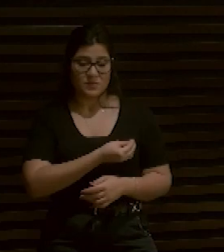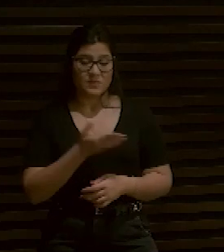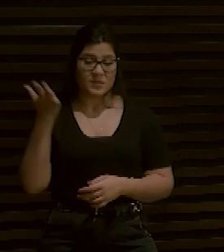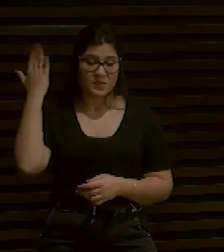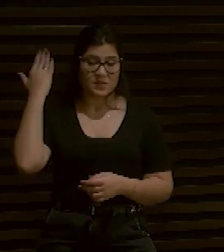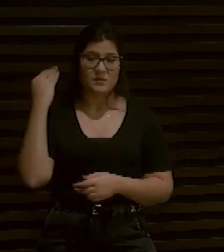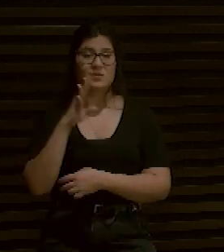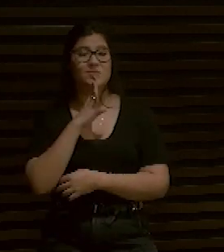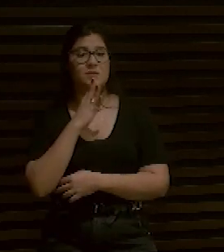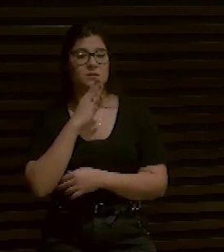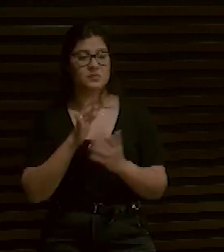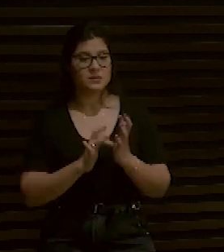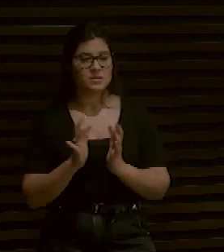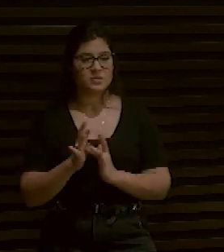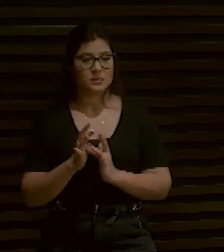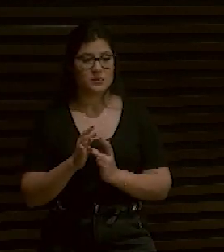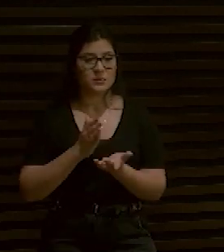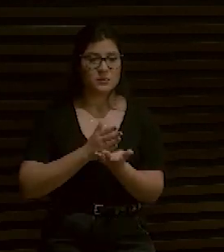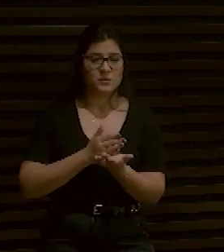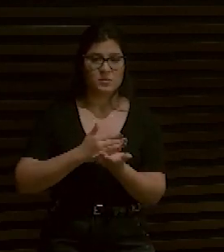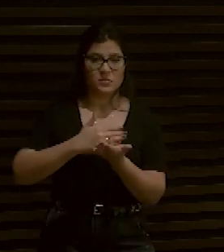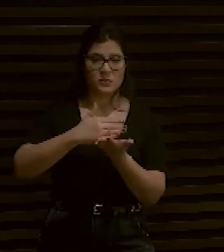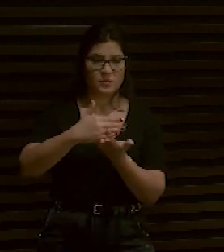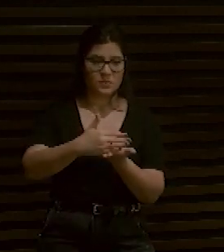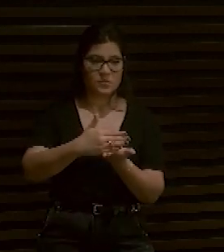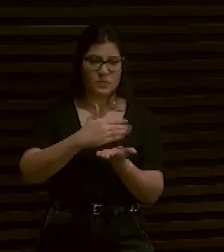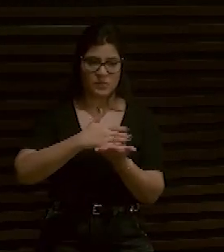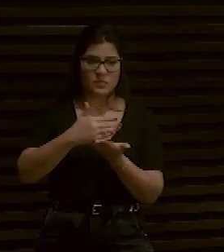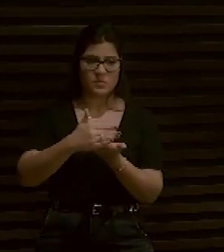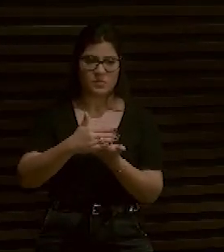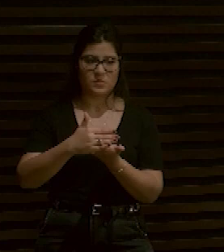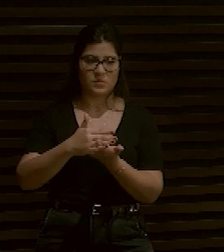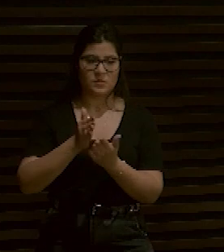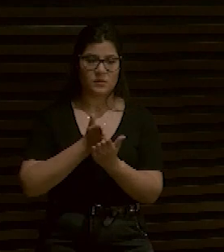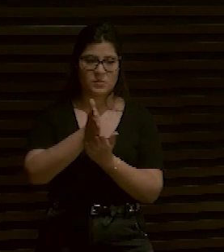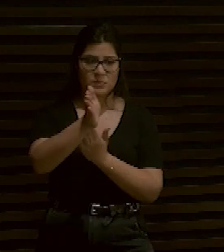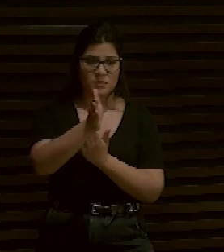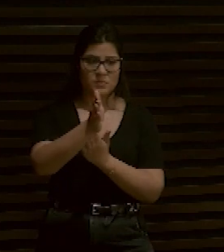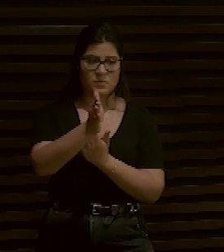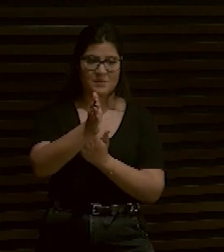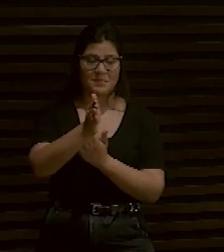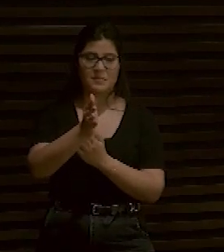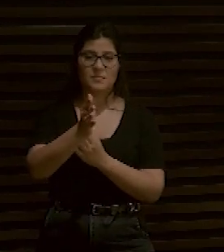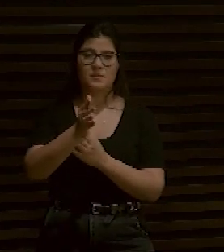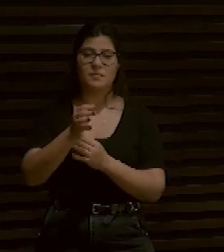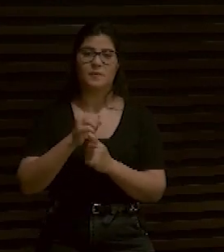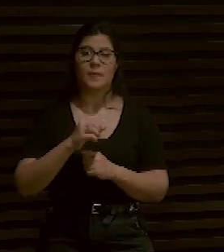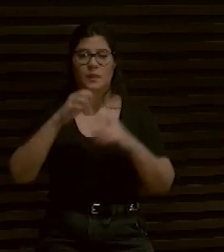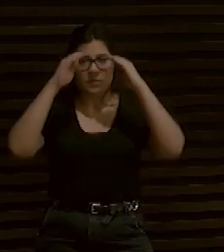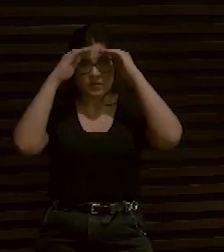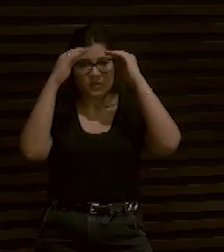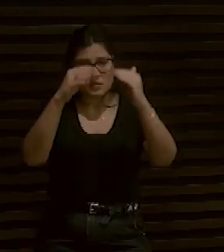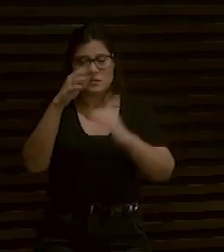Jesus, caminhando na direção do que o Senhor tem para nós. Caminhando nos mandamentos